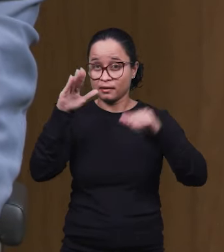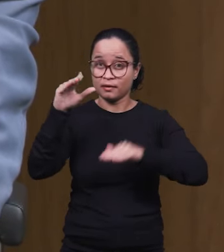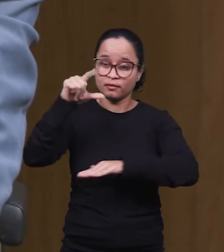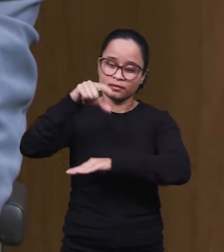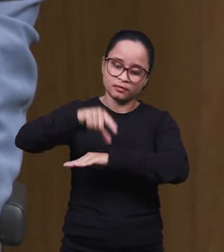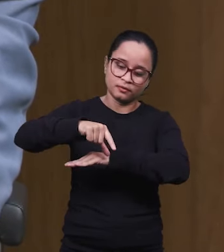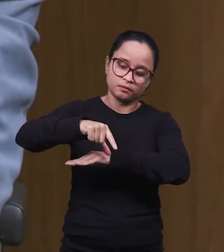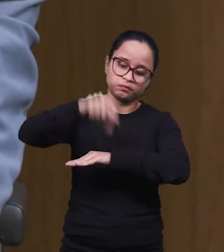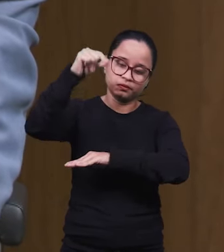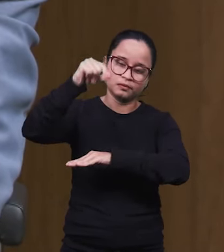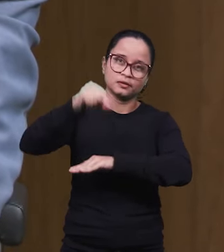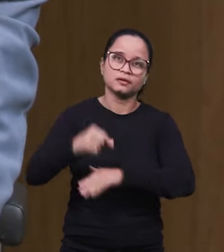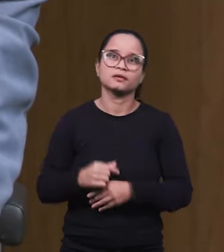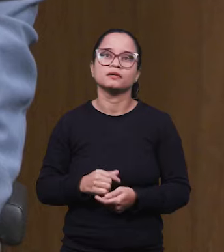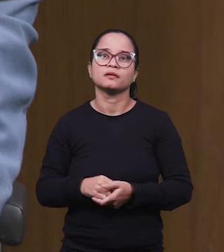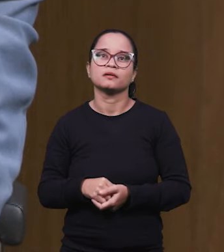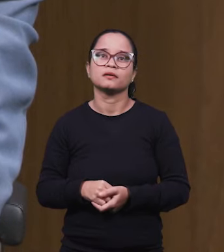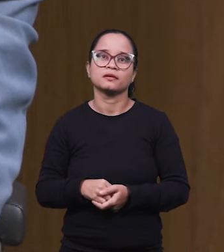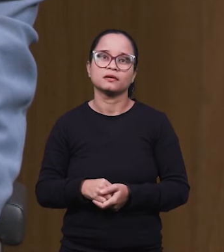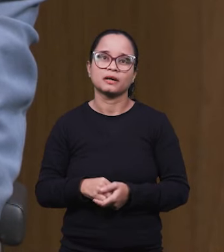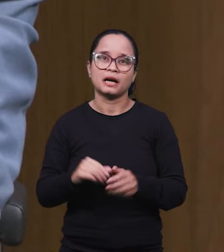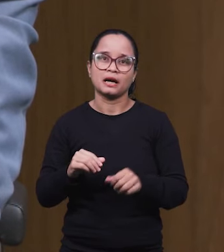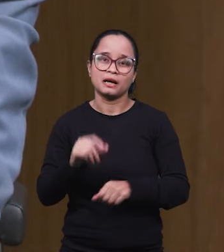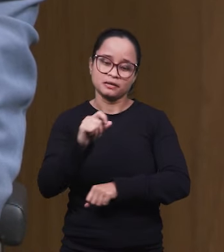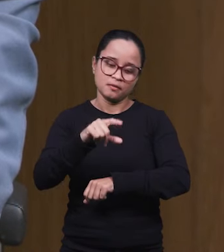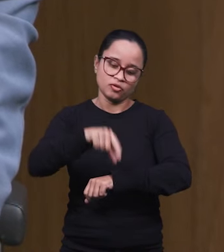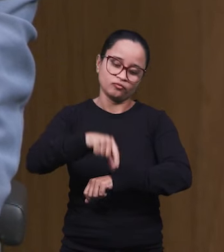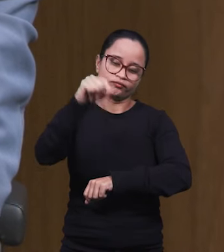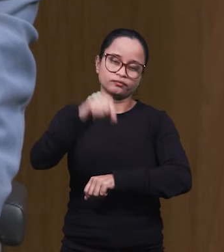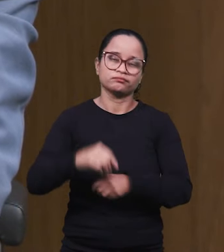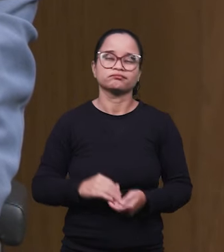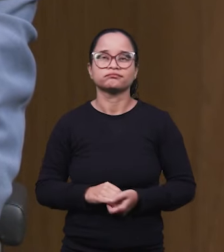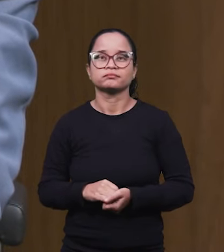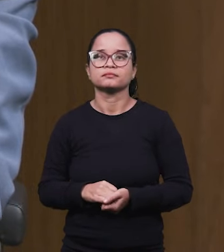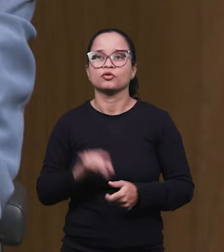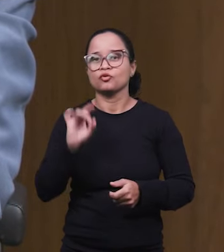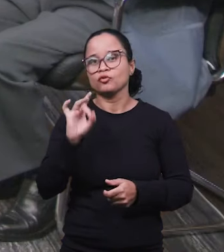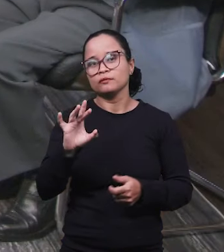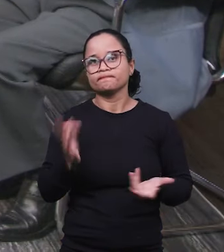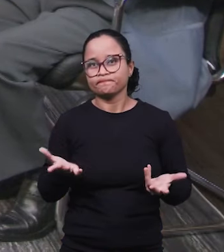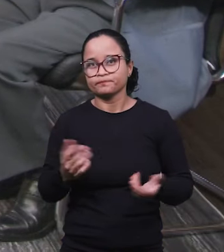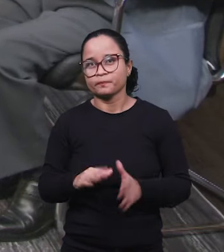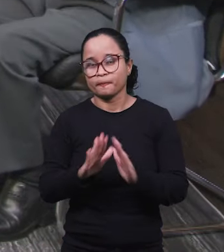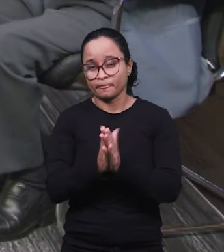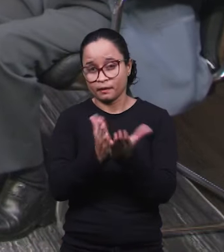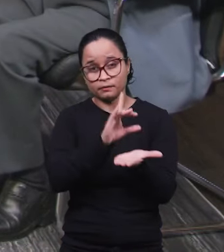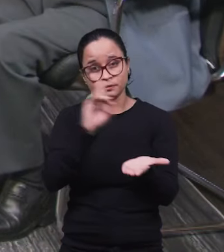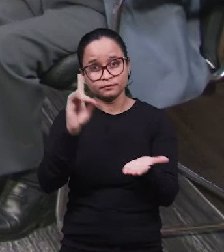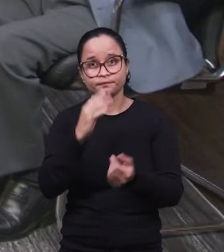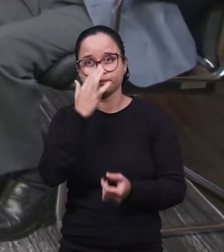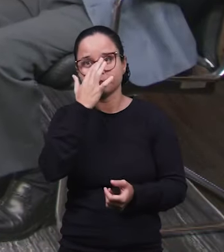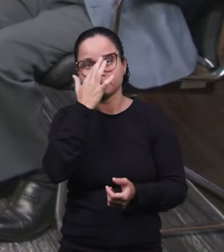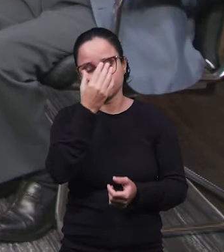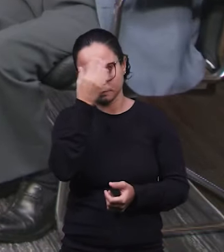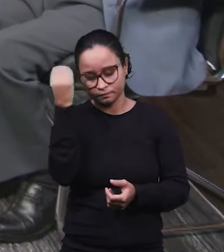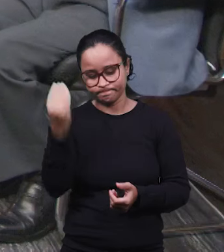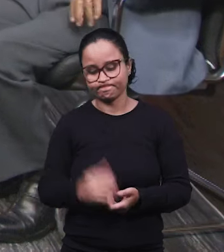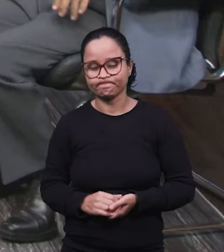presa fácil. Não, as aves do céu tiram a semente, só isso. Aquilo que era a palavra, ele